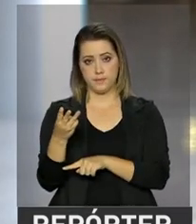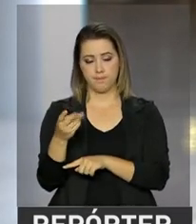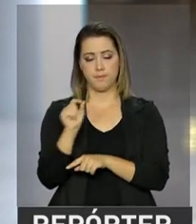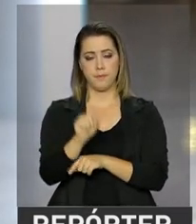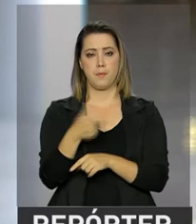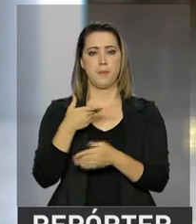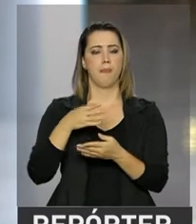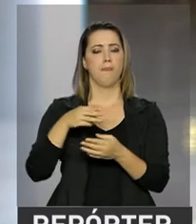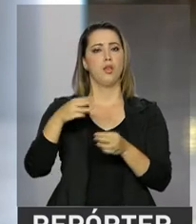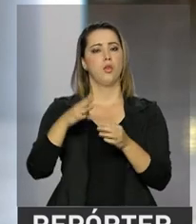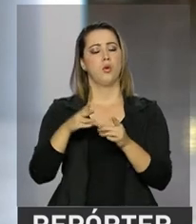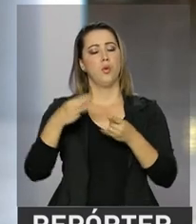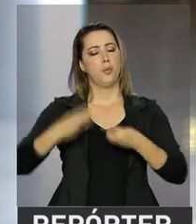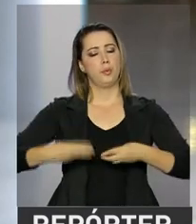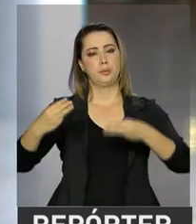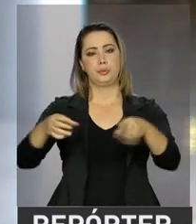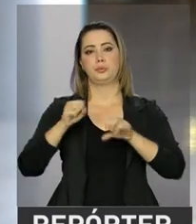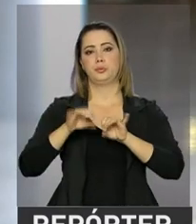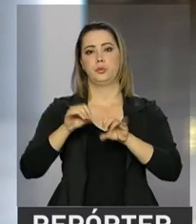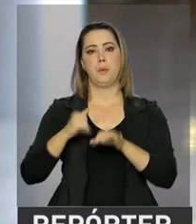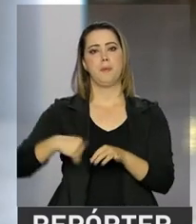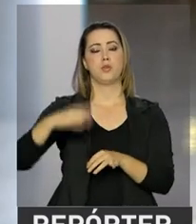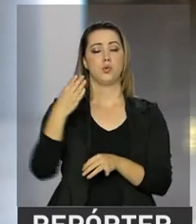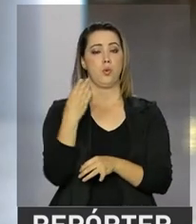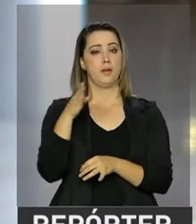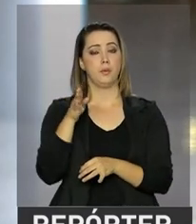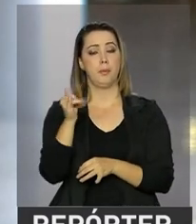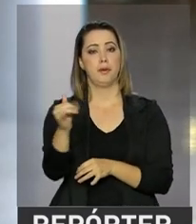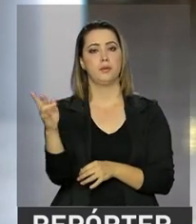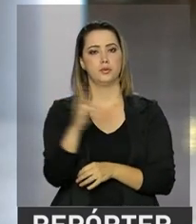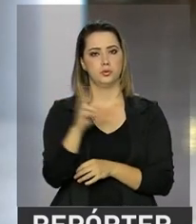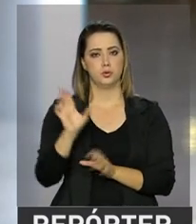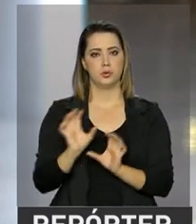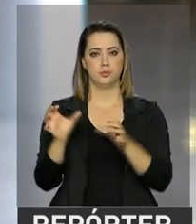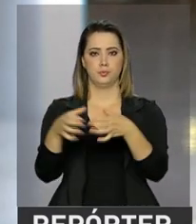4 bilhões de reais para o setor. De Brasília, Mara Kenupi.